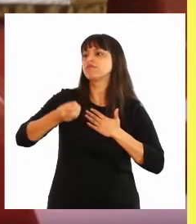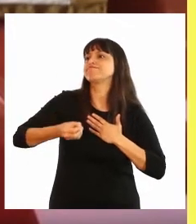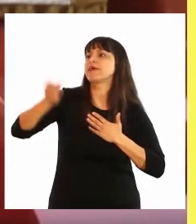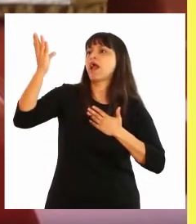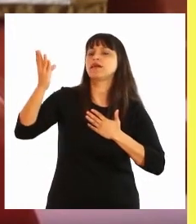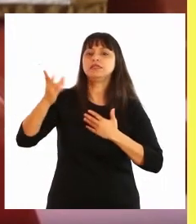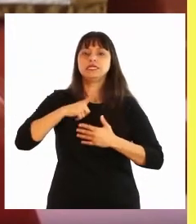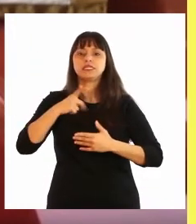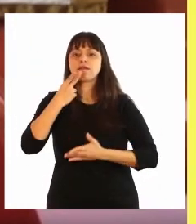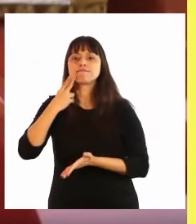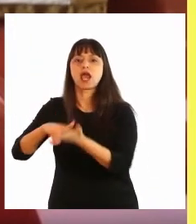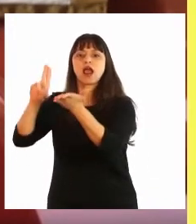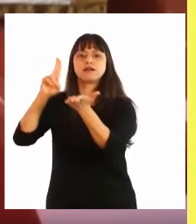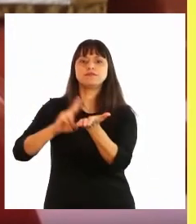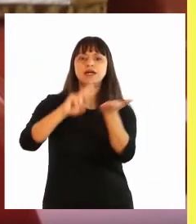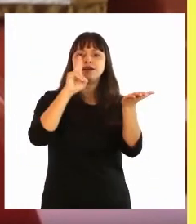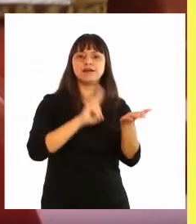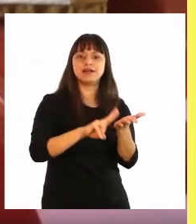lugares, assim.